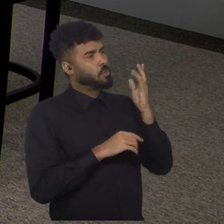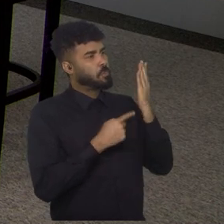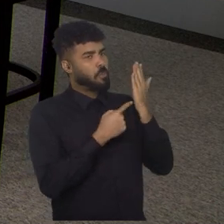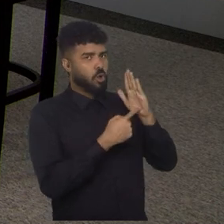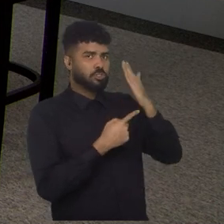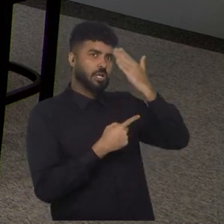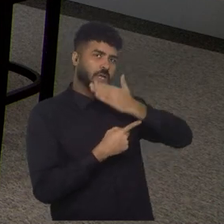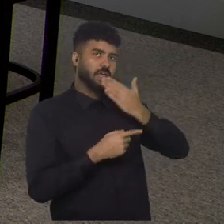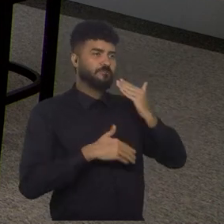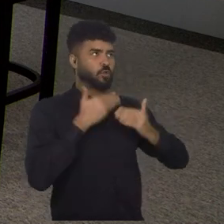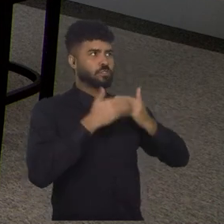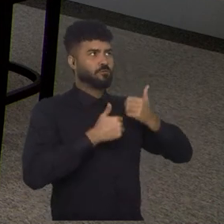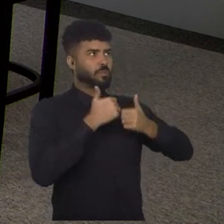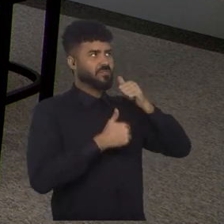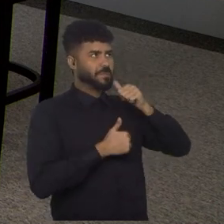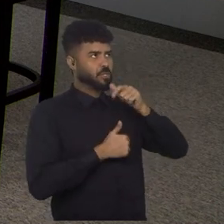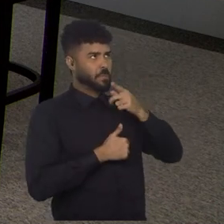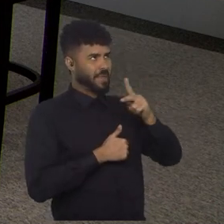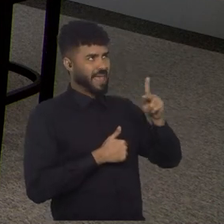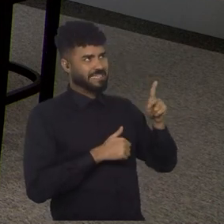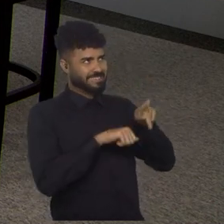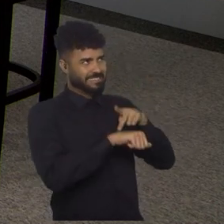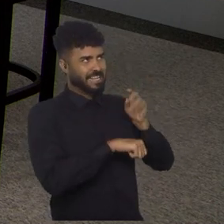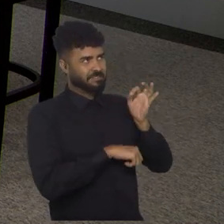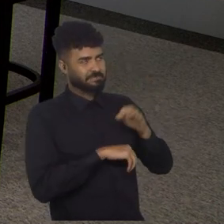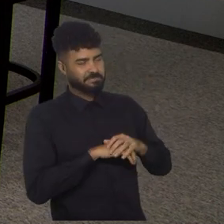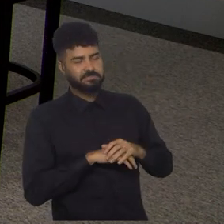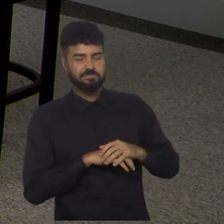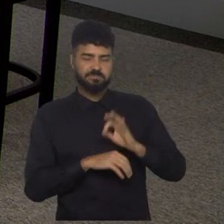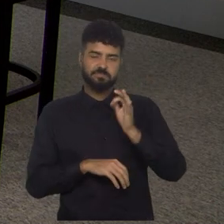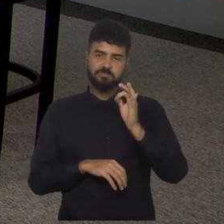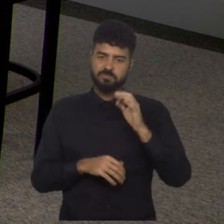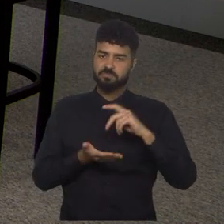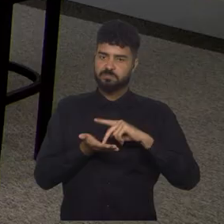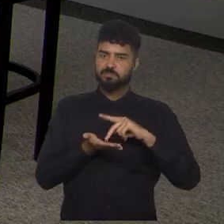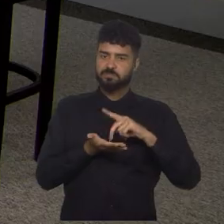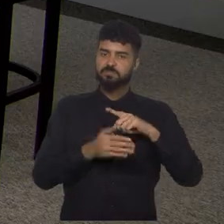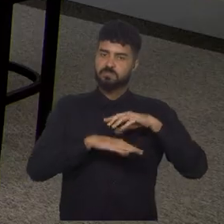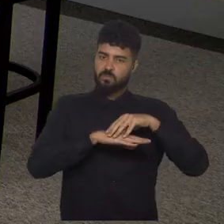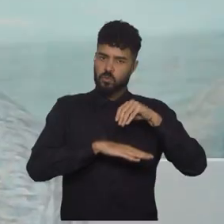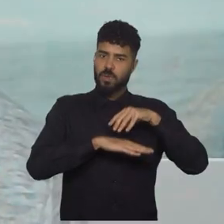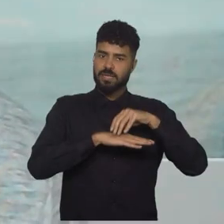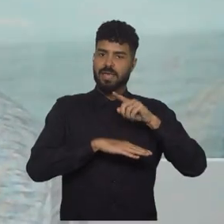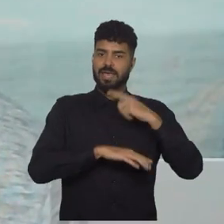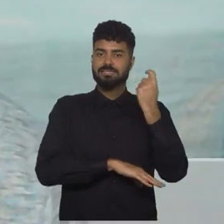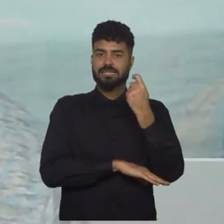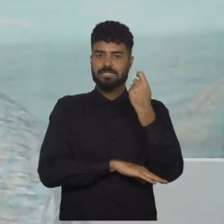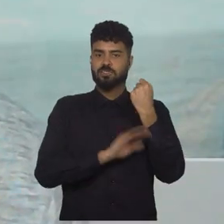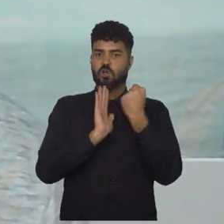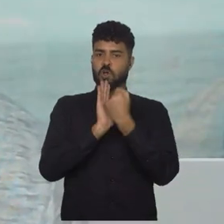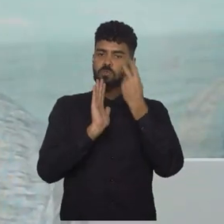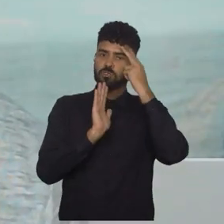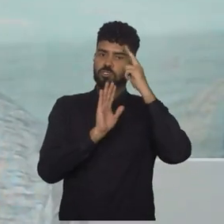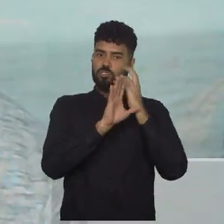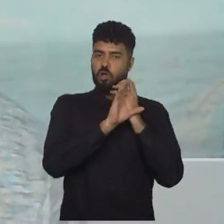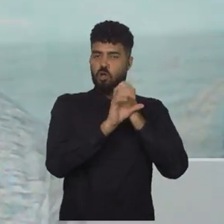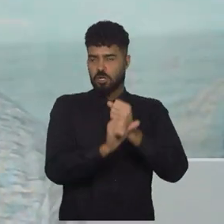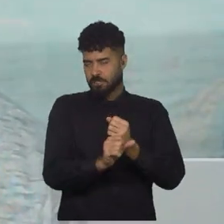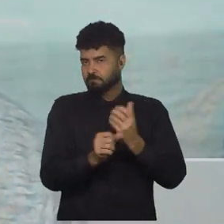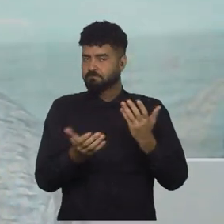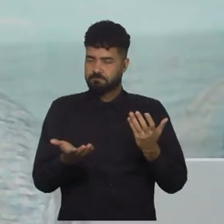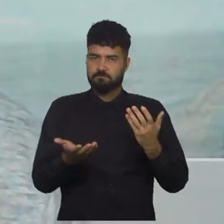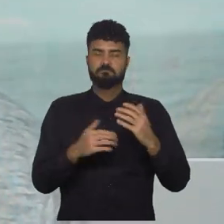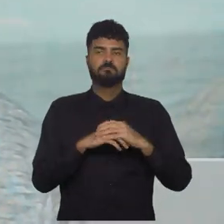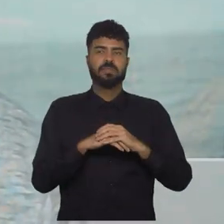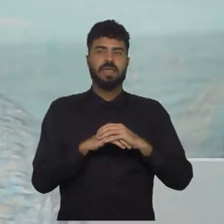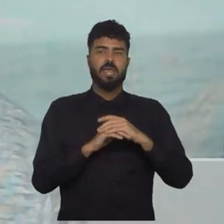né? Sim, sim. A Suécia é, obviamente, uma seleção já histórica, né? Teve aí uma década